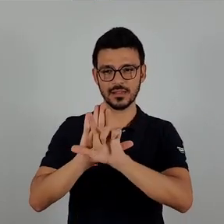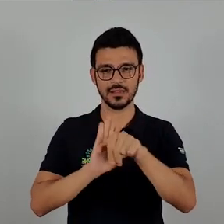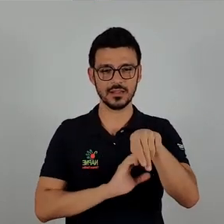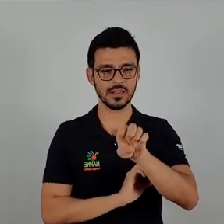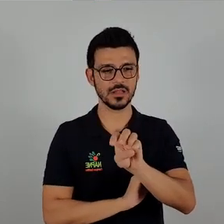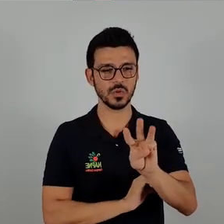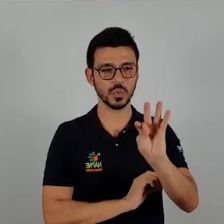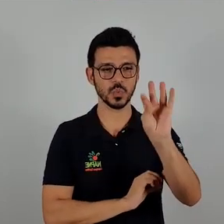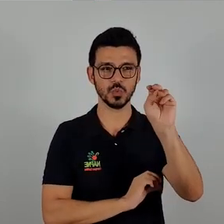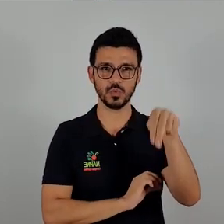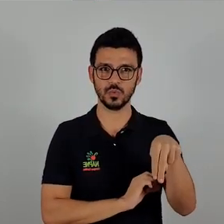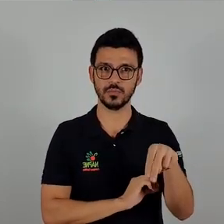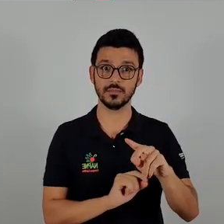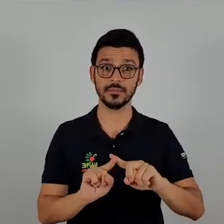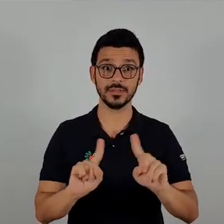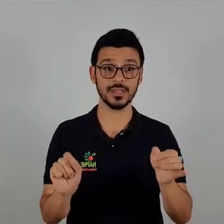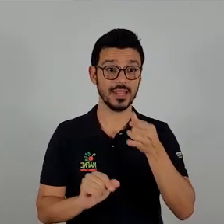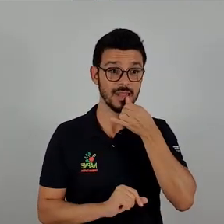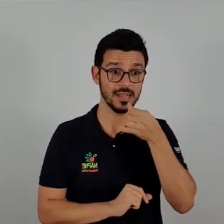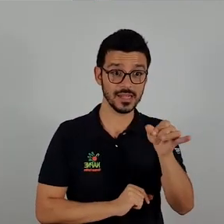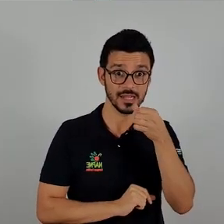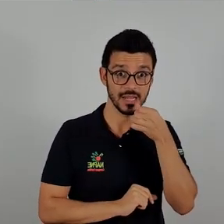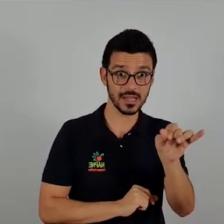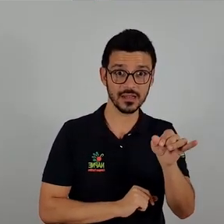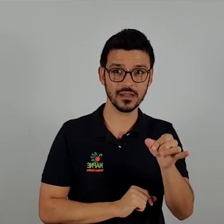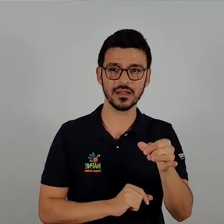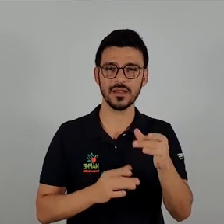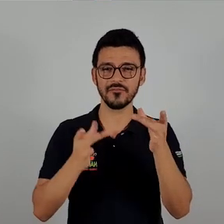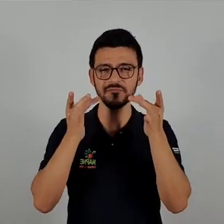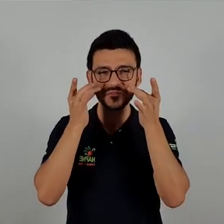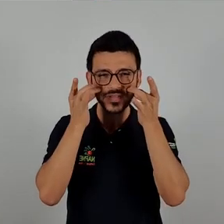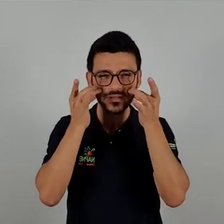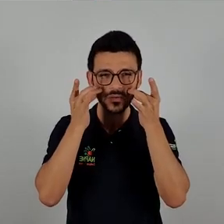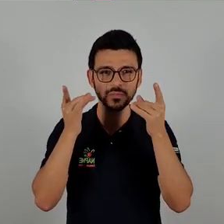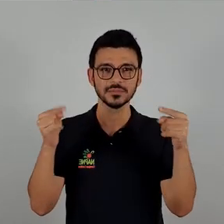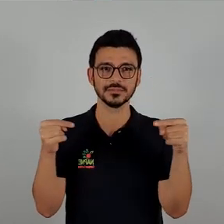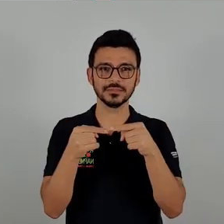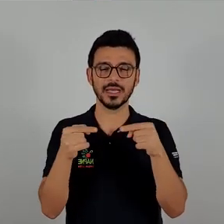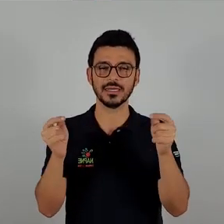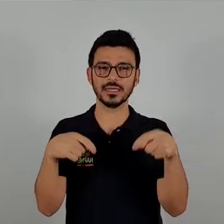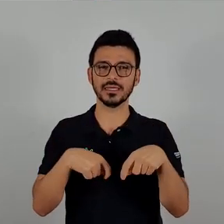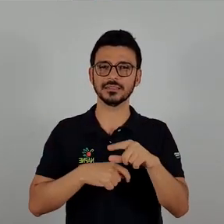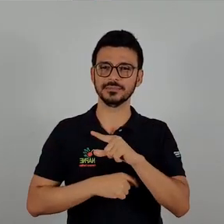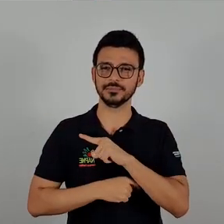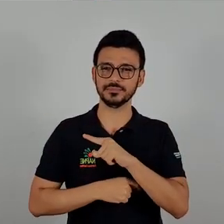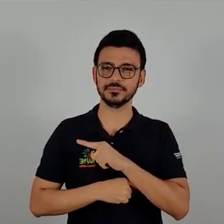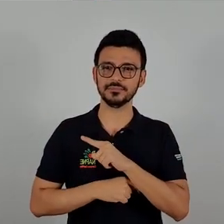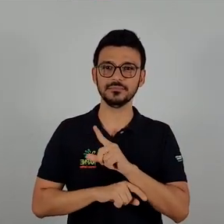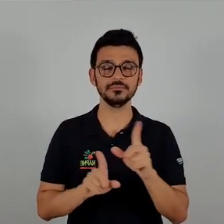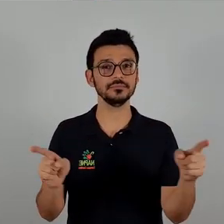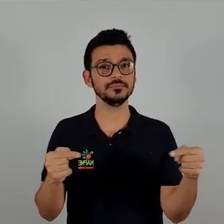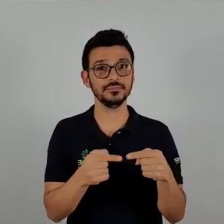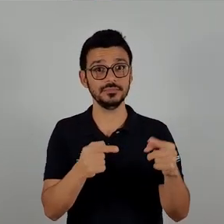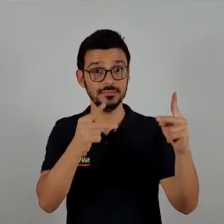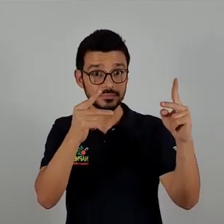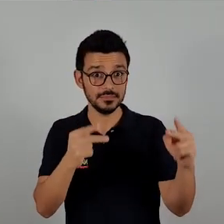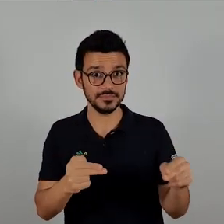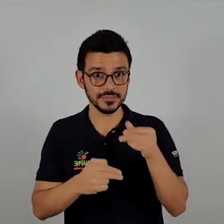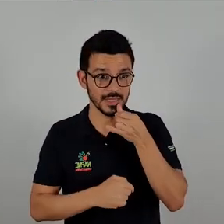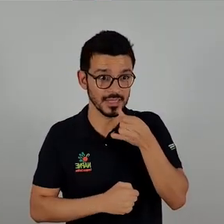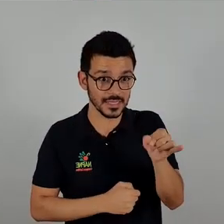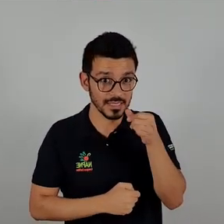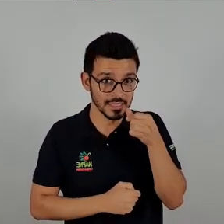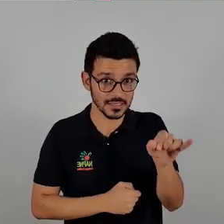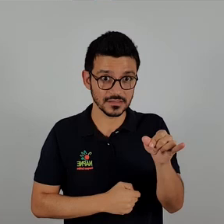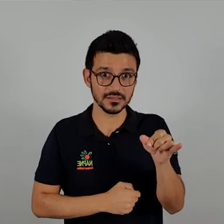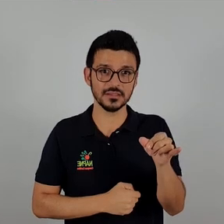a energia física no sentido energético, tudo isso está dentro de um preparo de uma fórmula